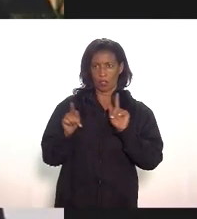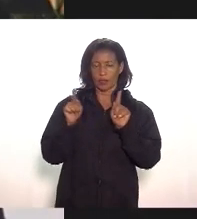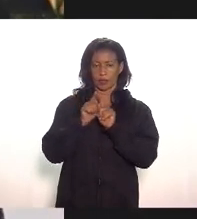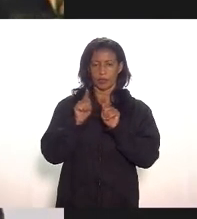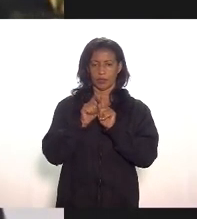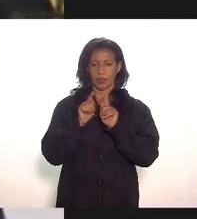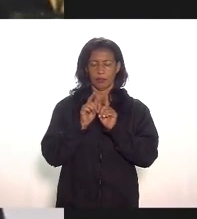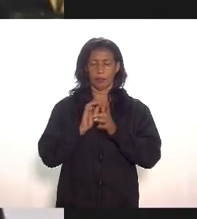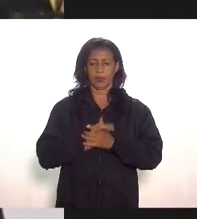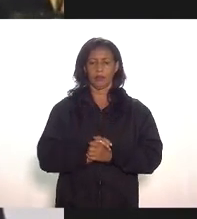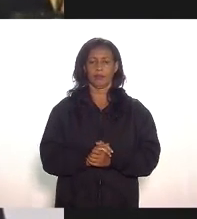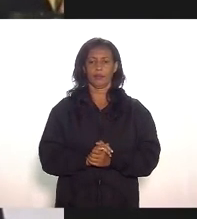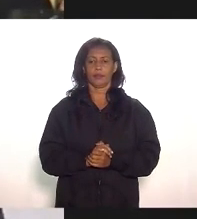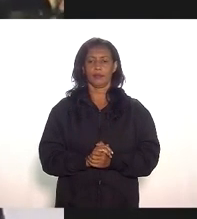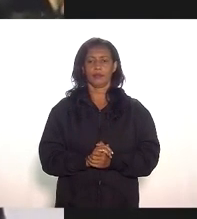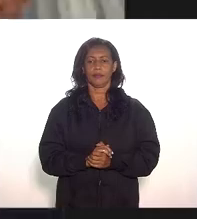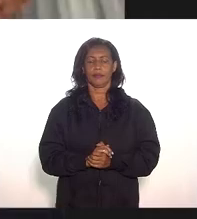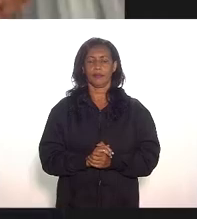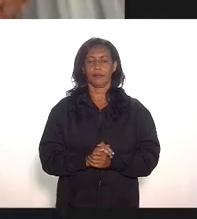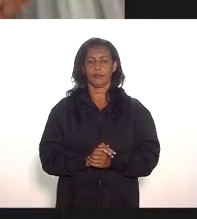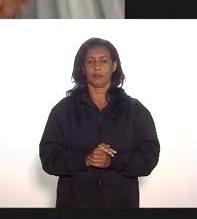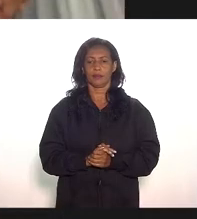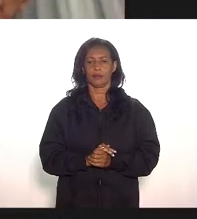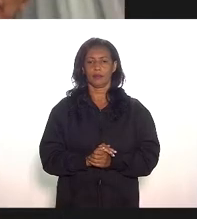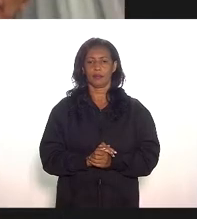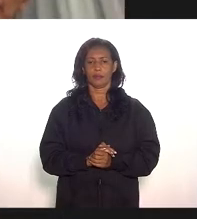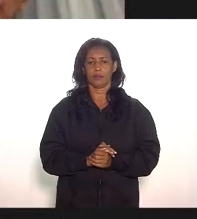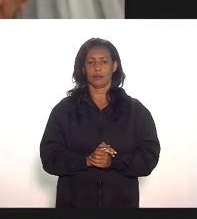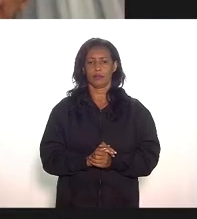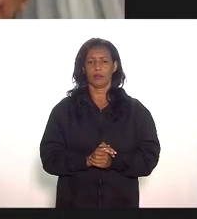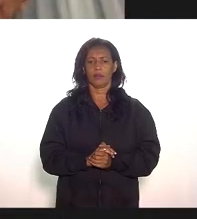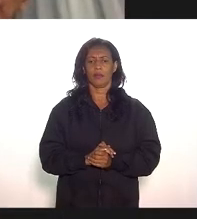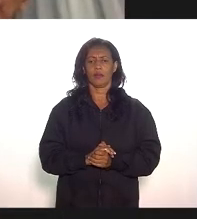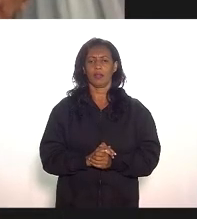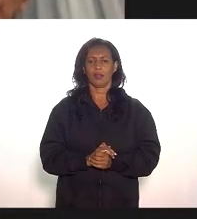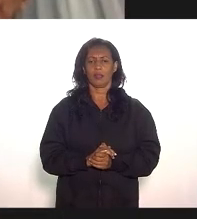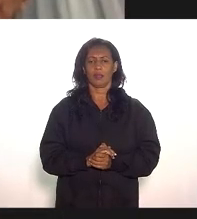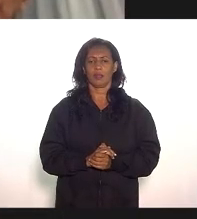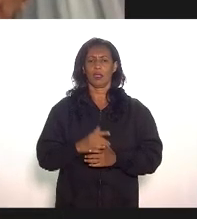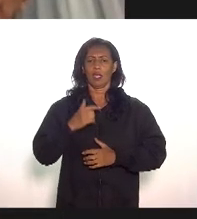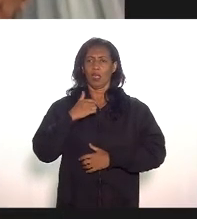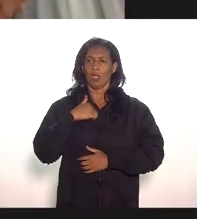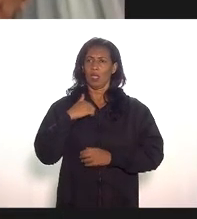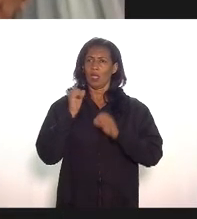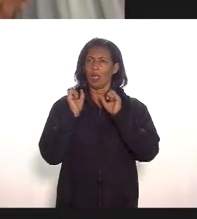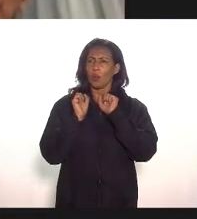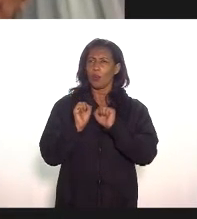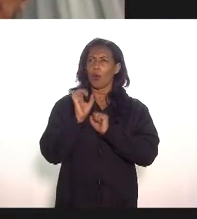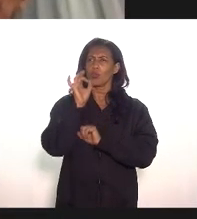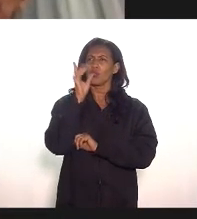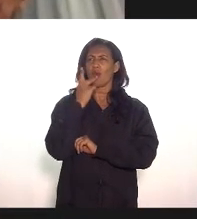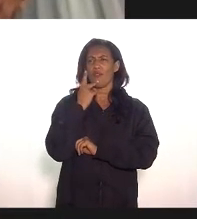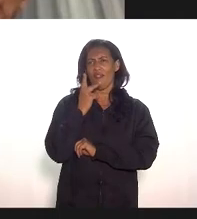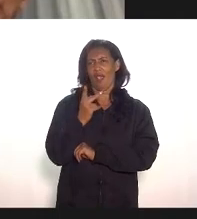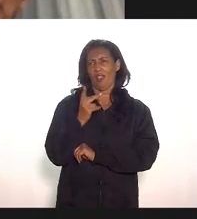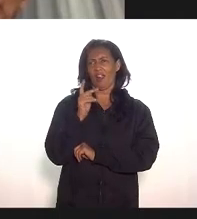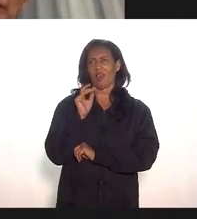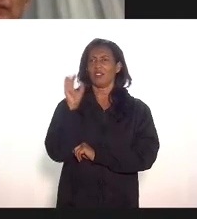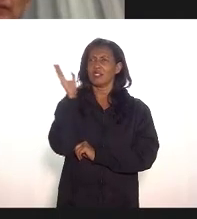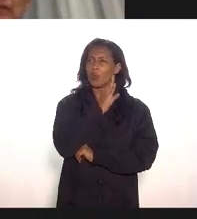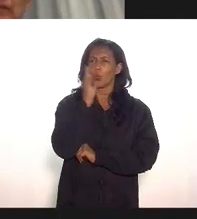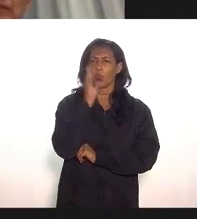citada, deputada, eu posso falar? Presidente, eu posso só citar... Quem está falando que foi citado? Foi eu, Adriana Baltazar.